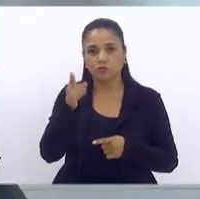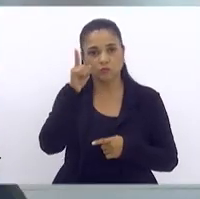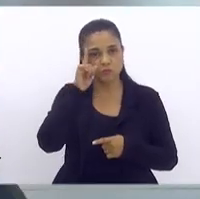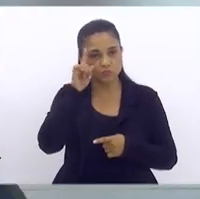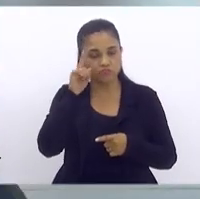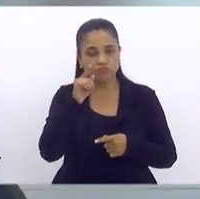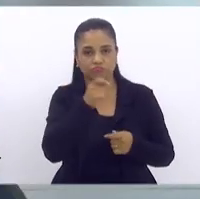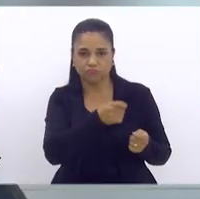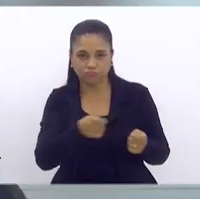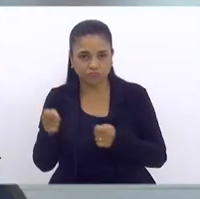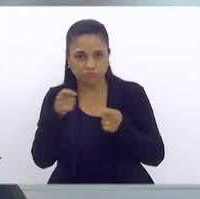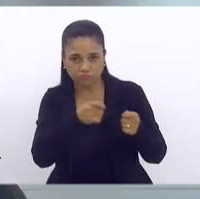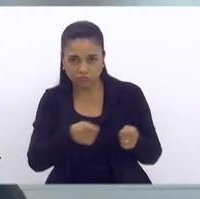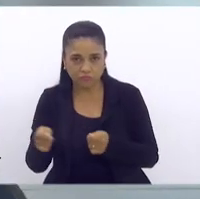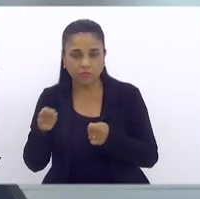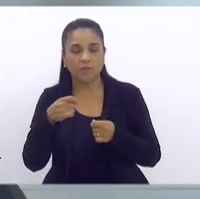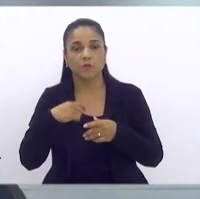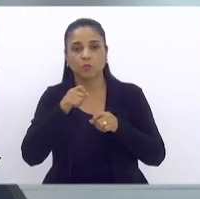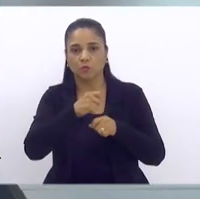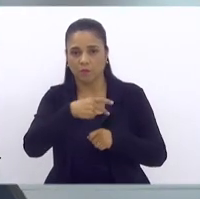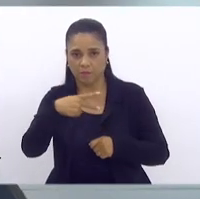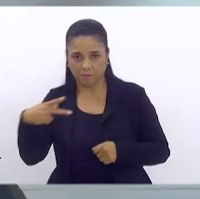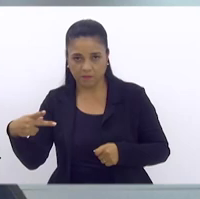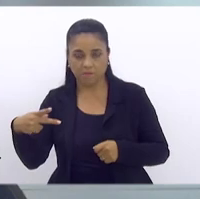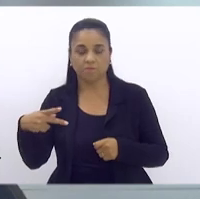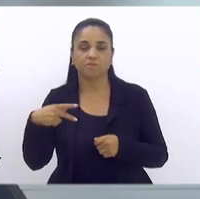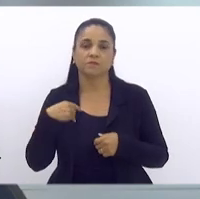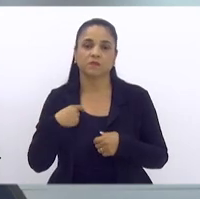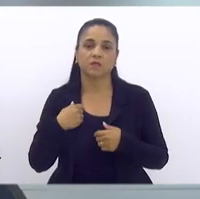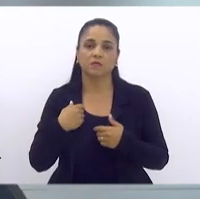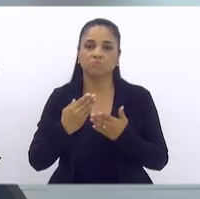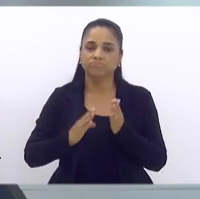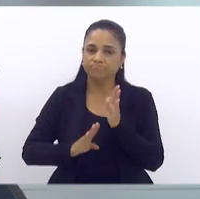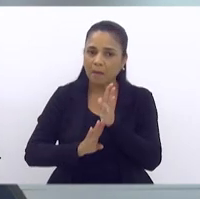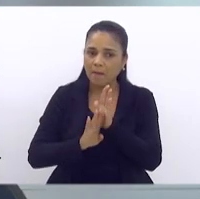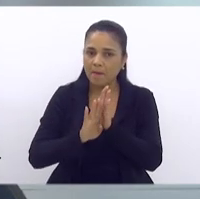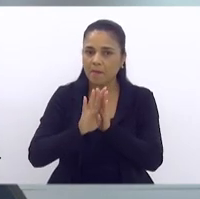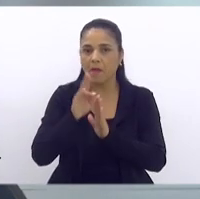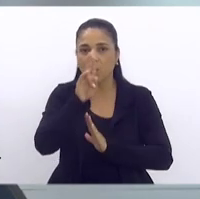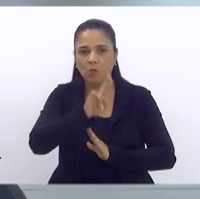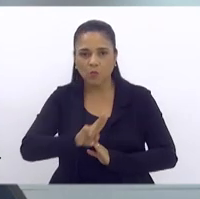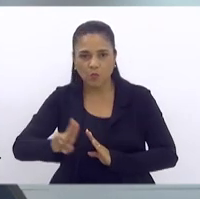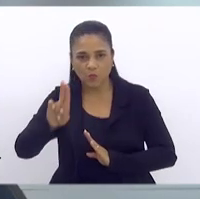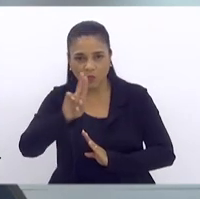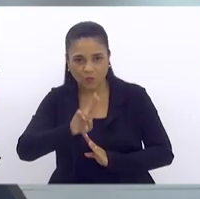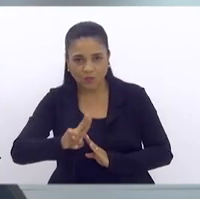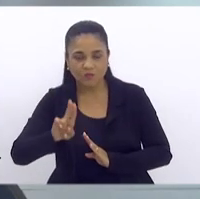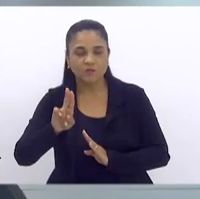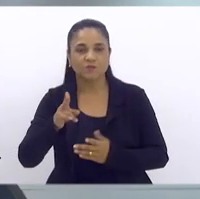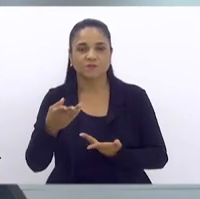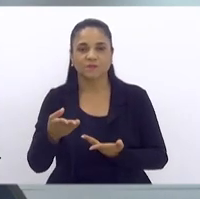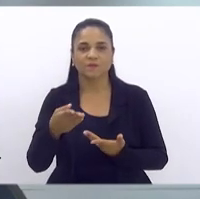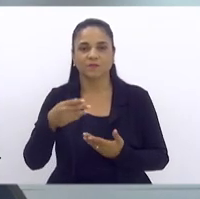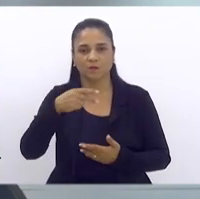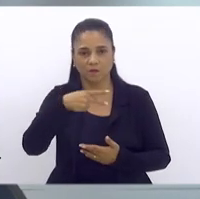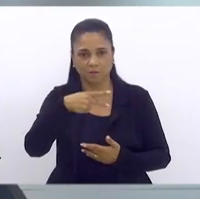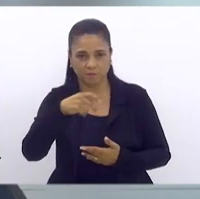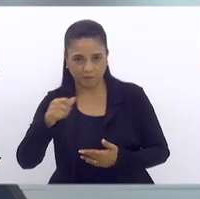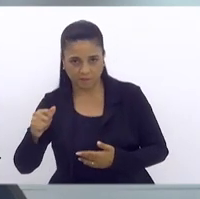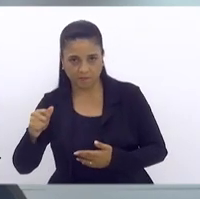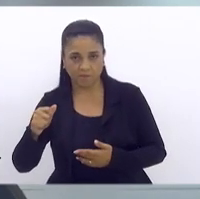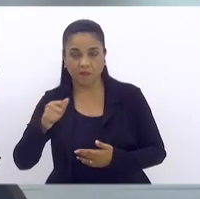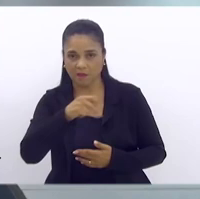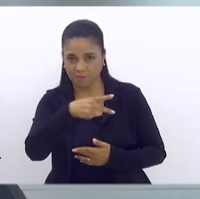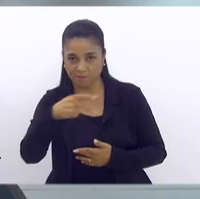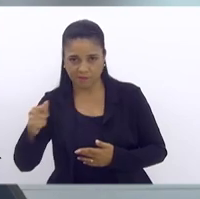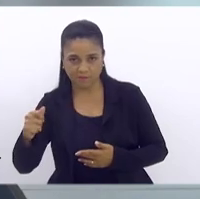média, do aplicativo. Então, tem crescido bastante o uso dele. E a gente tem essa facilidade, né, que